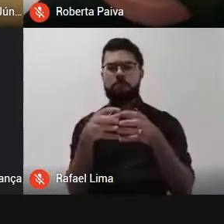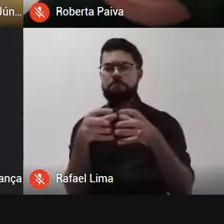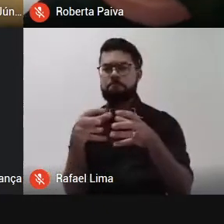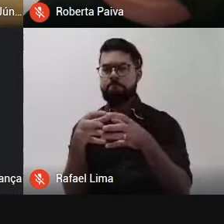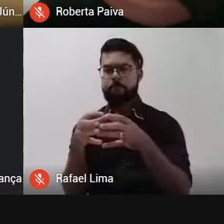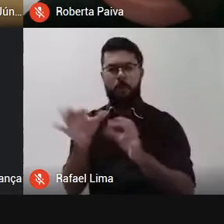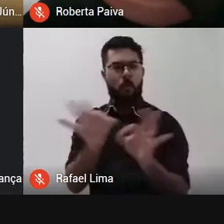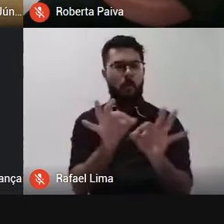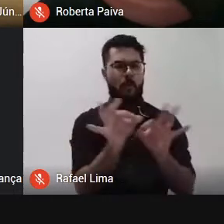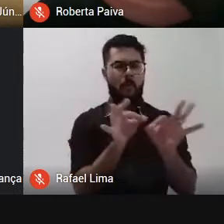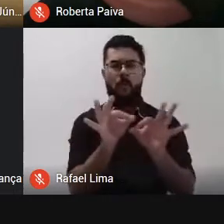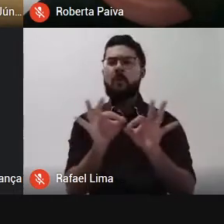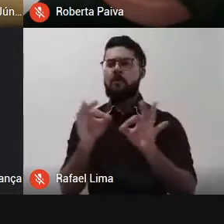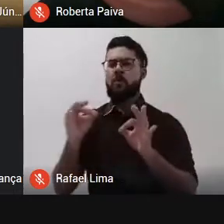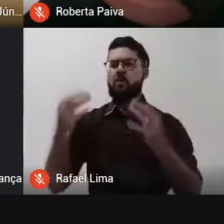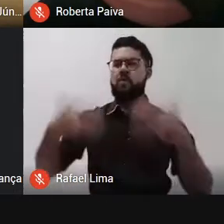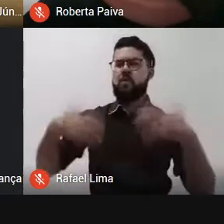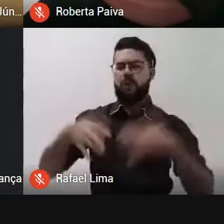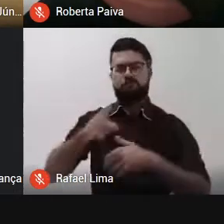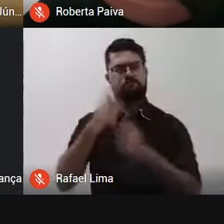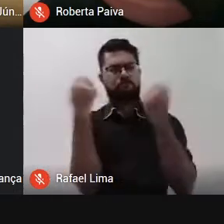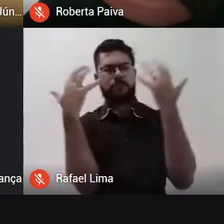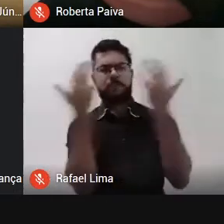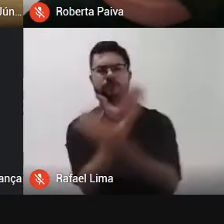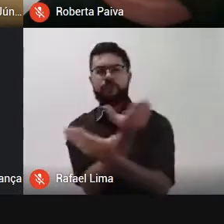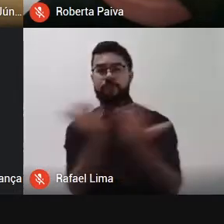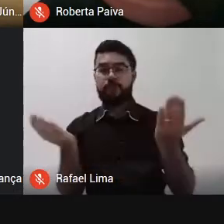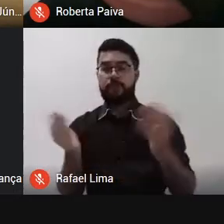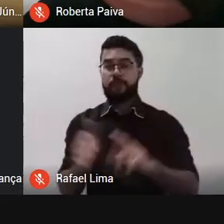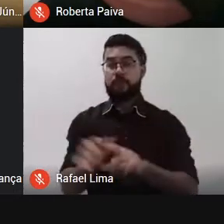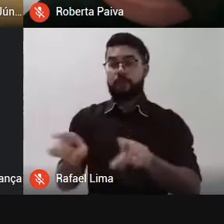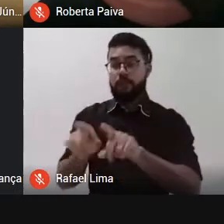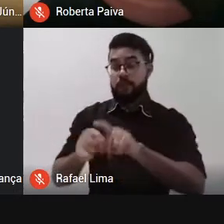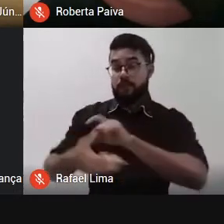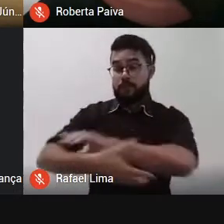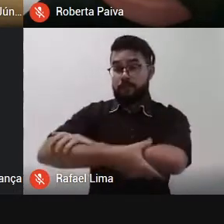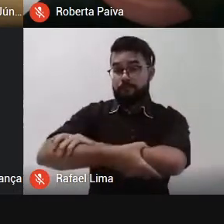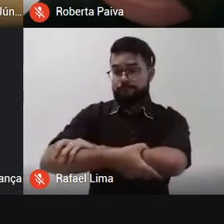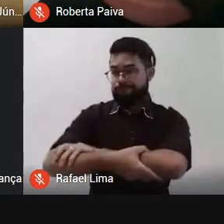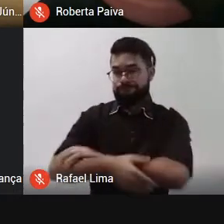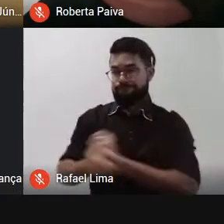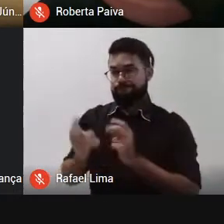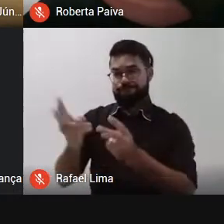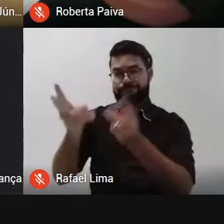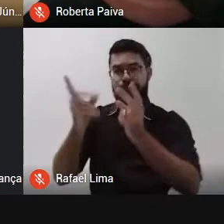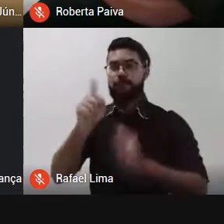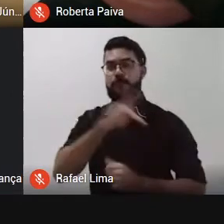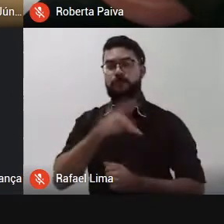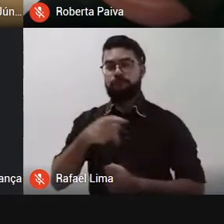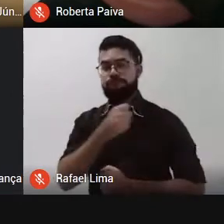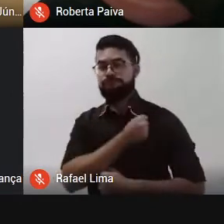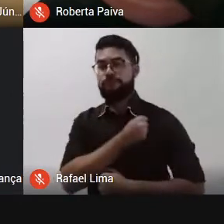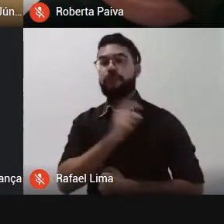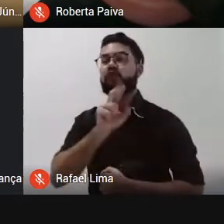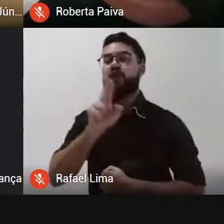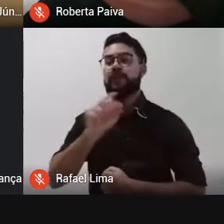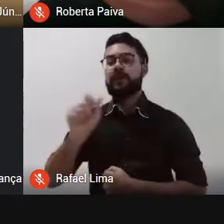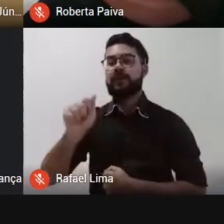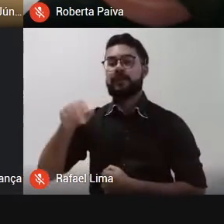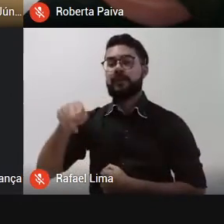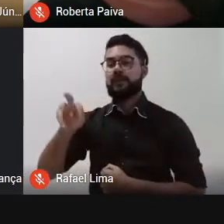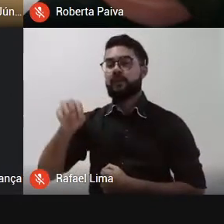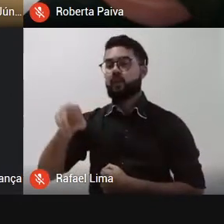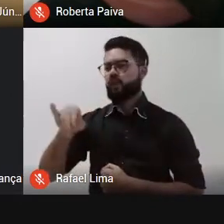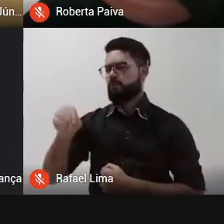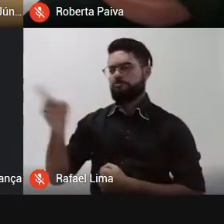bem feito o evento, tá certo? Agradecer a parceria de sempre com o professor Antônio, né? A gente já tem uma parceria antiga aí, uma admiração